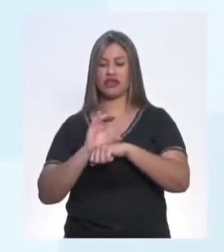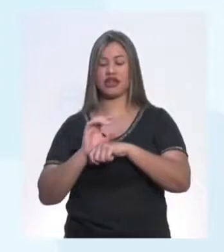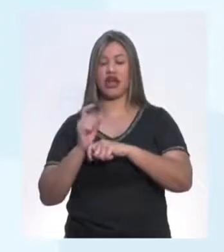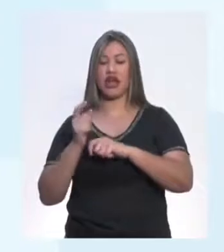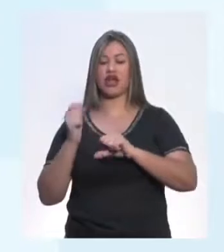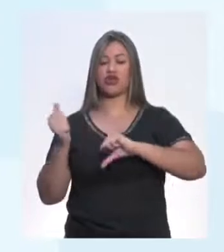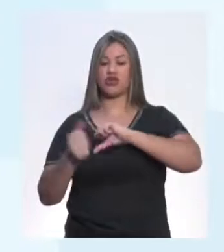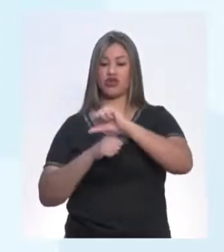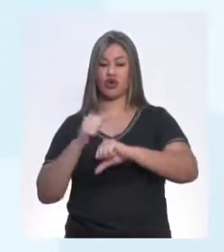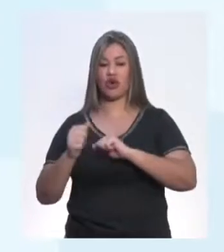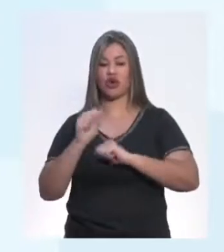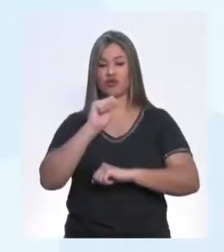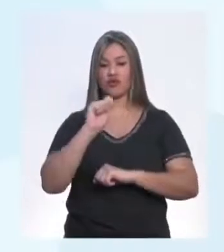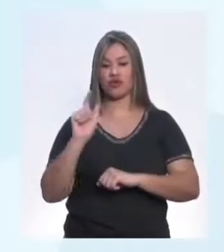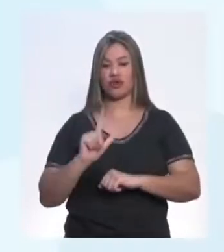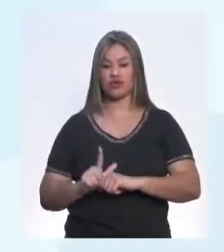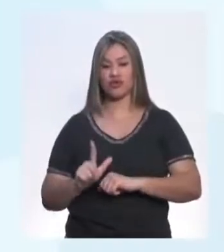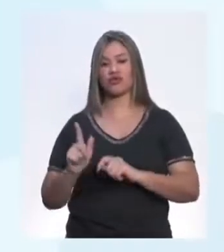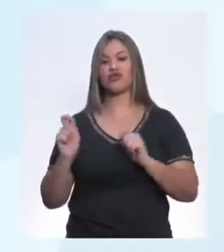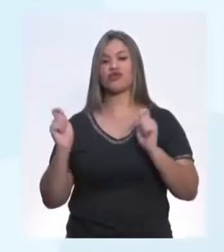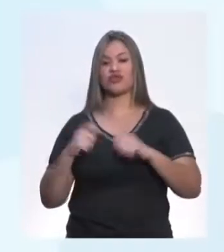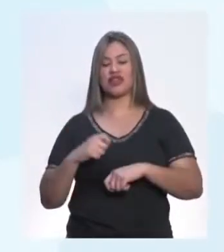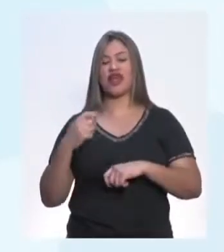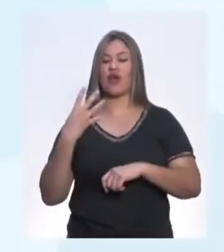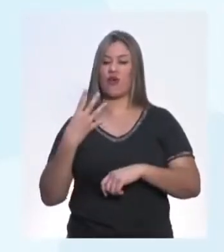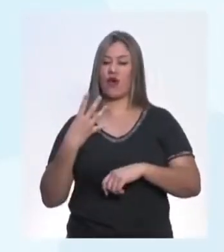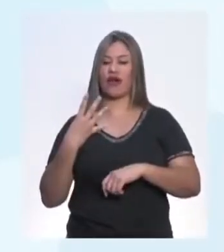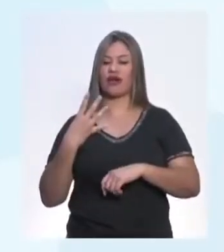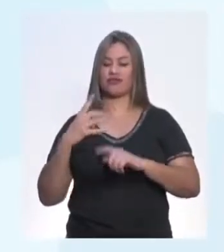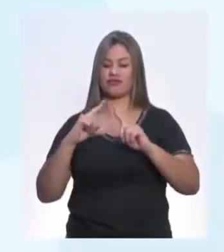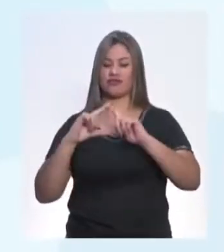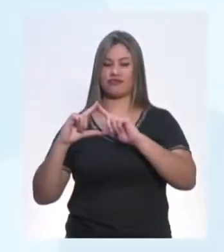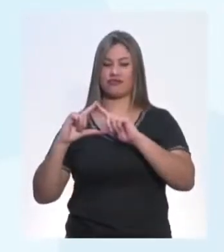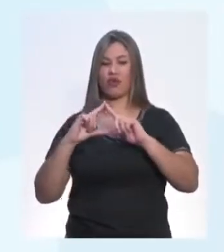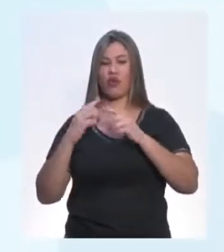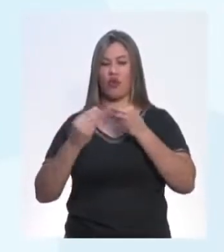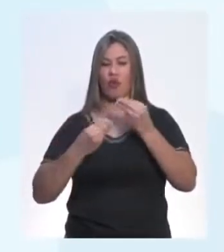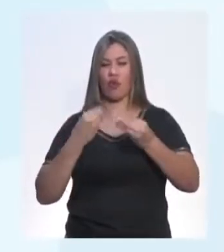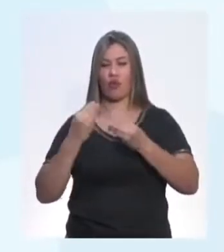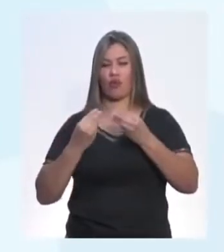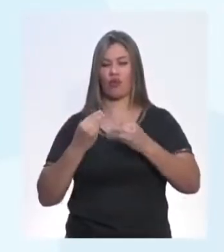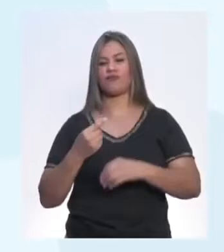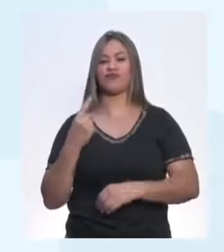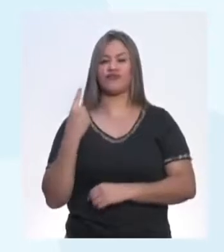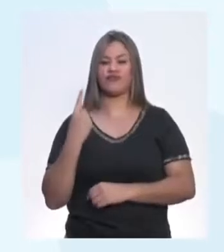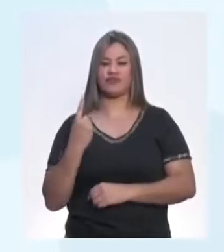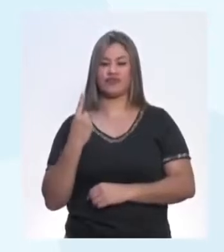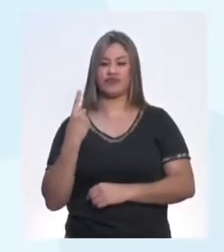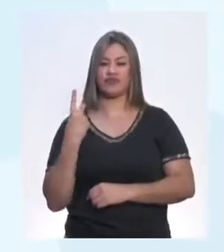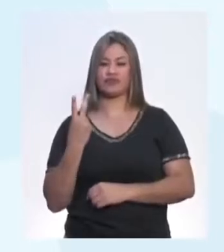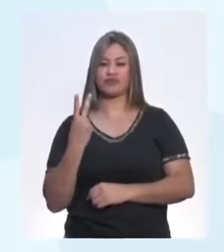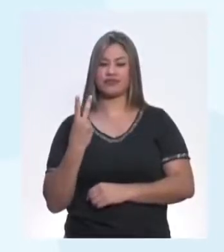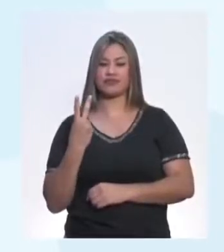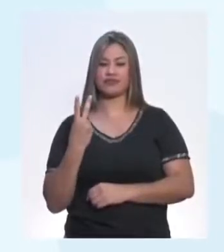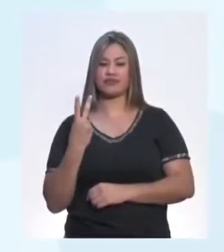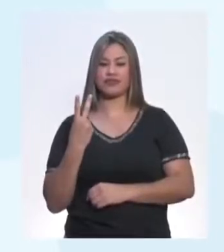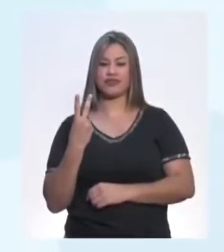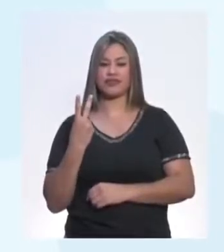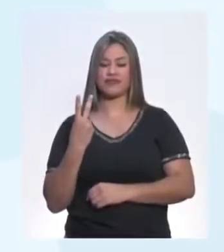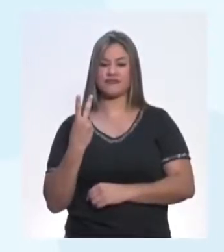azul, desculpa, eu consigo também 4 cinza. Vamos tentar enxergar isso. Então, ó, 1,